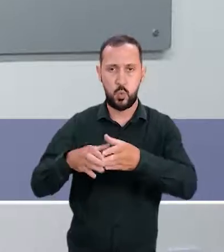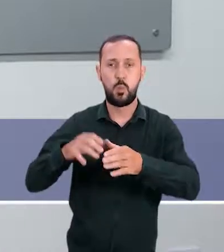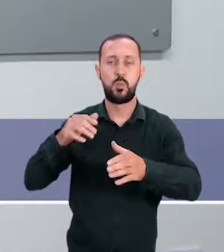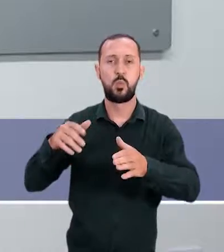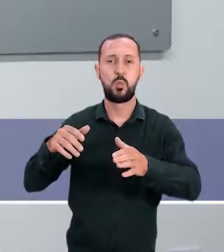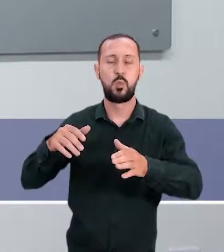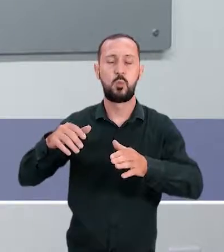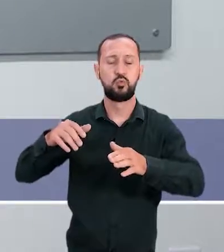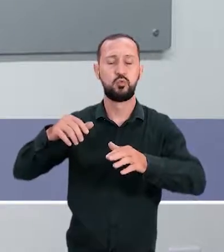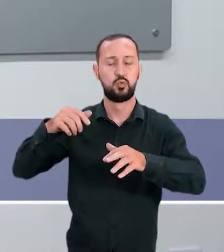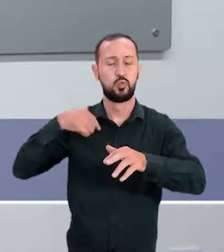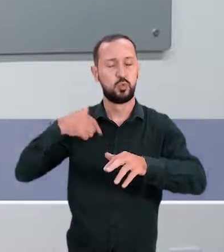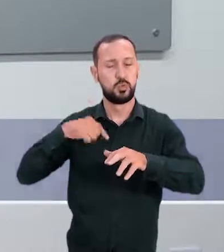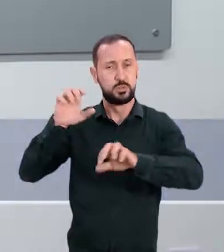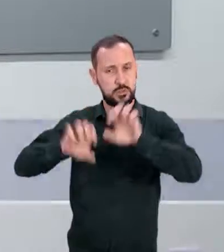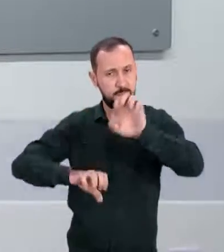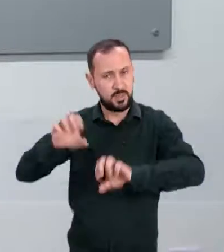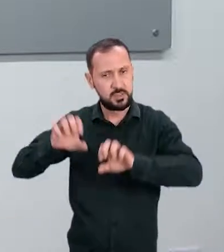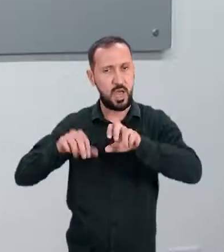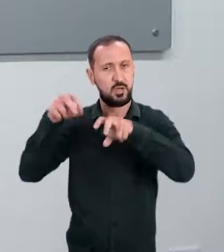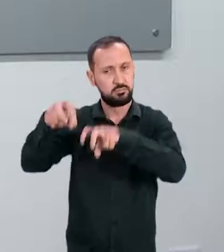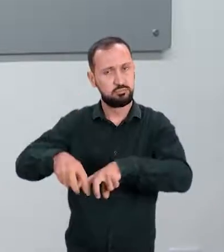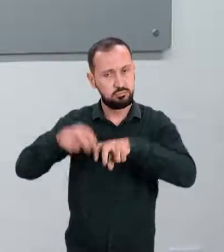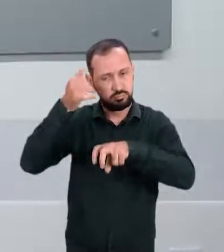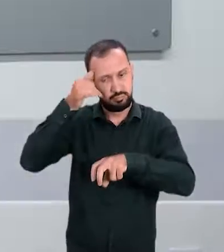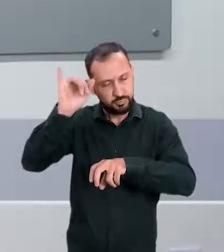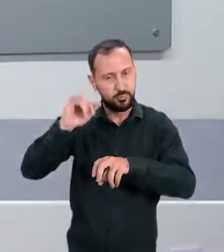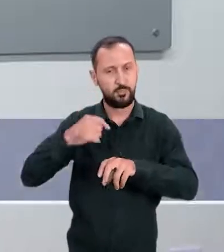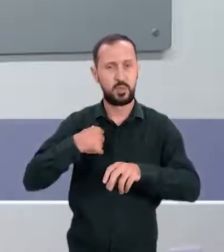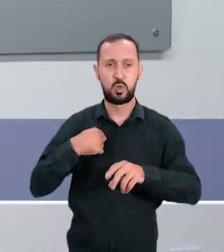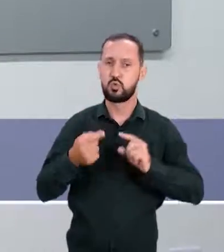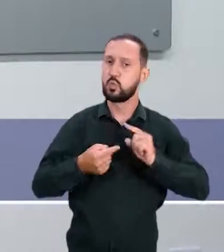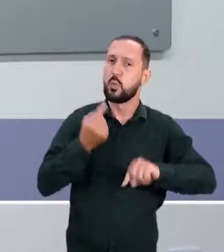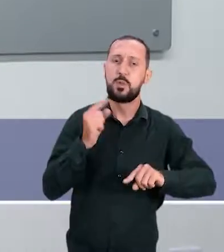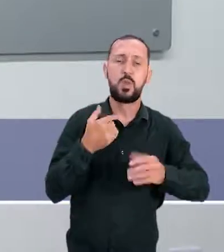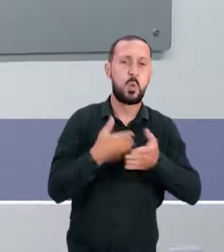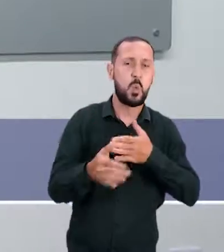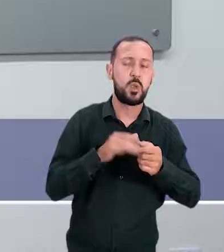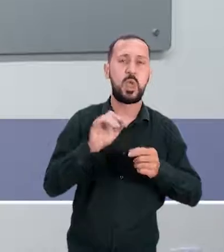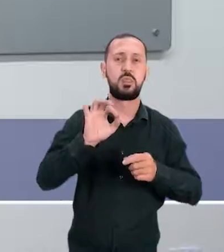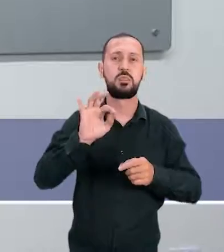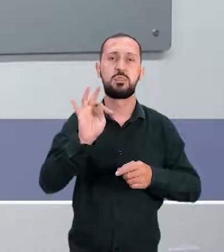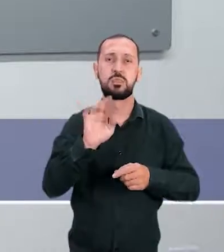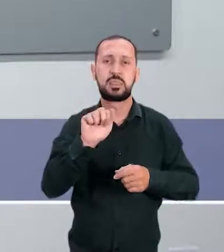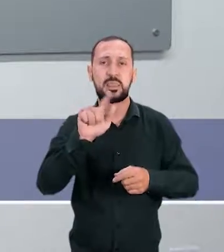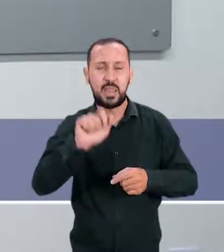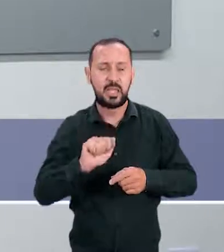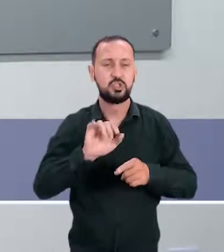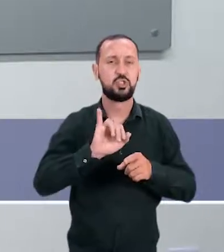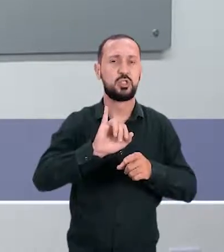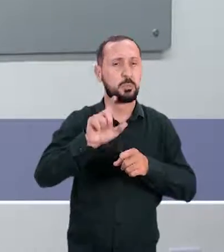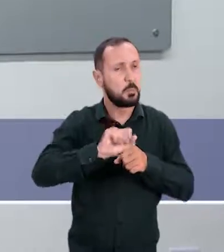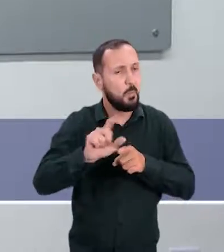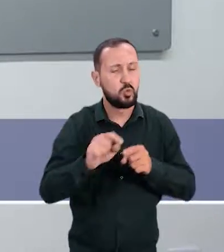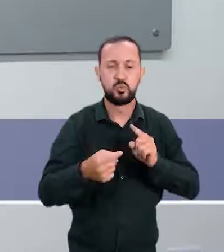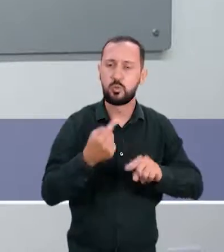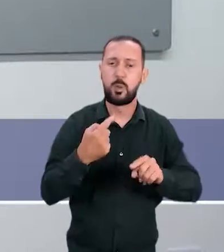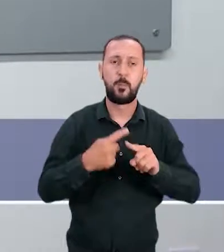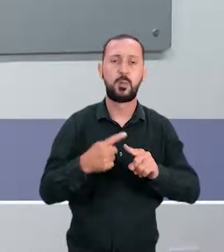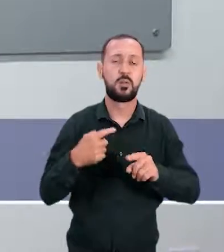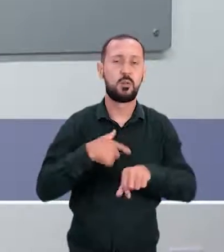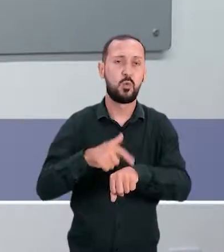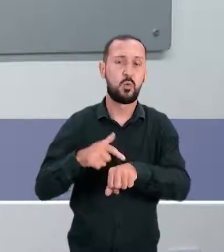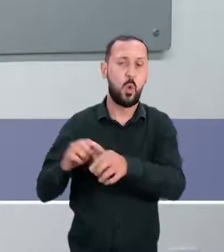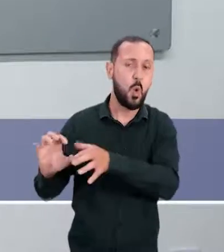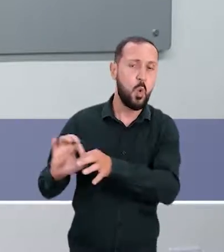pela classe produtora e dizer que este não é o momento. Nós somos contrários a qualquer tipo de aumento de alíquota, de qualquer tipo de imposto,